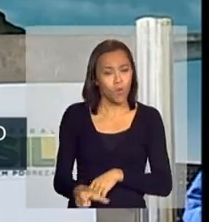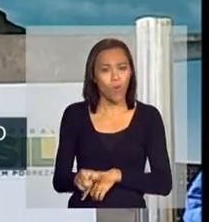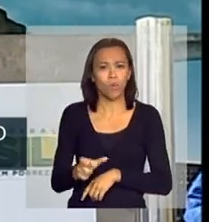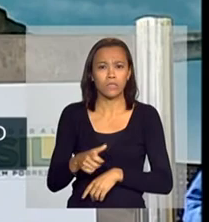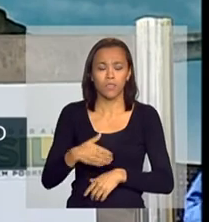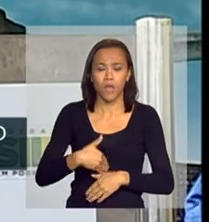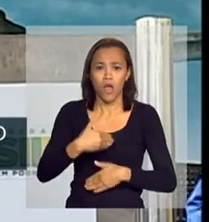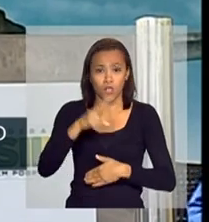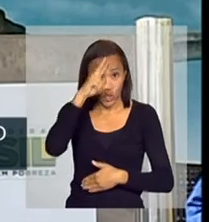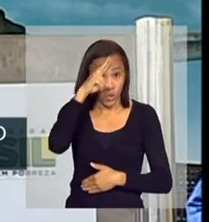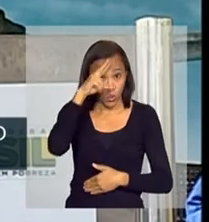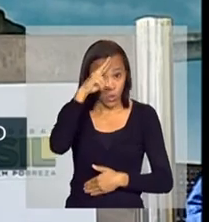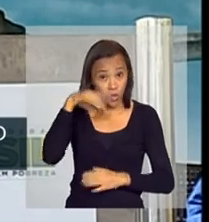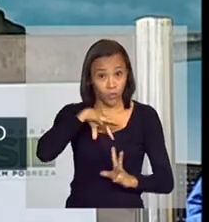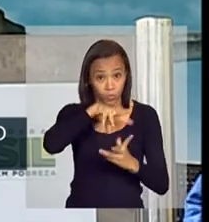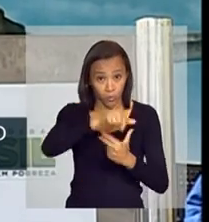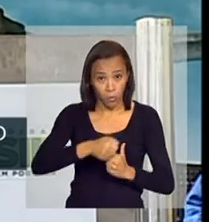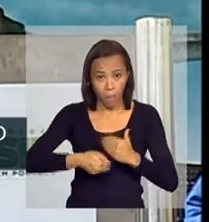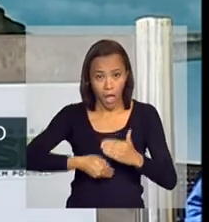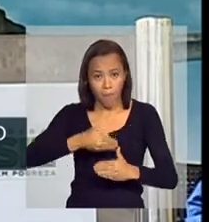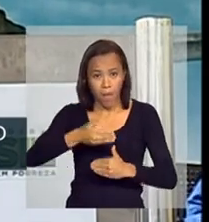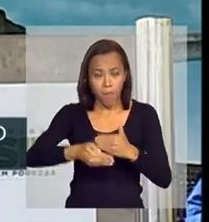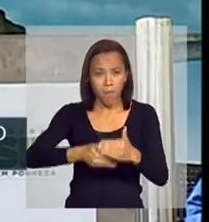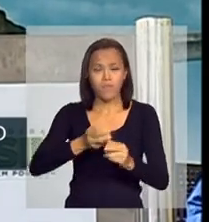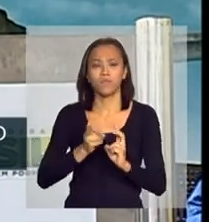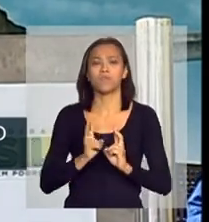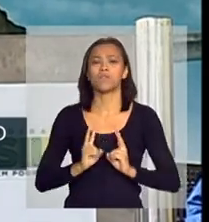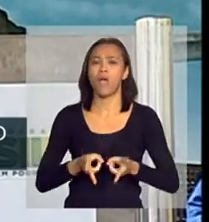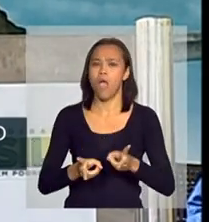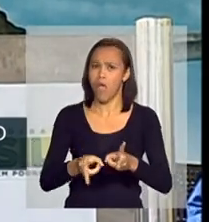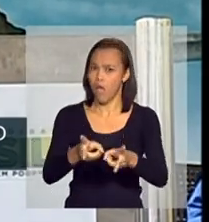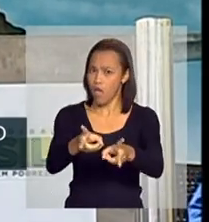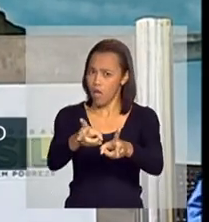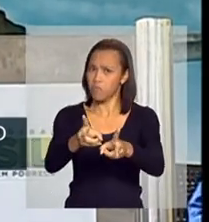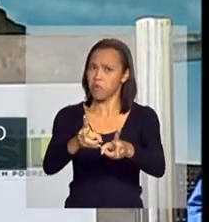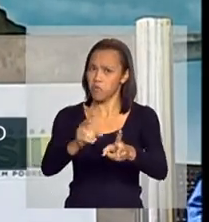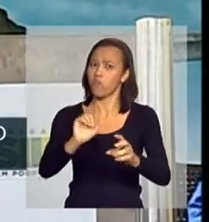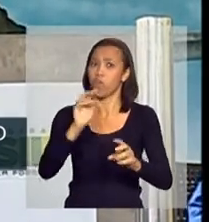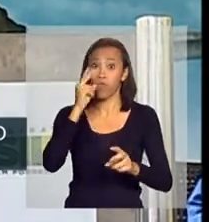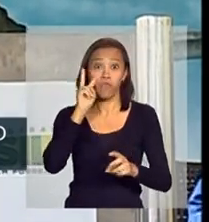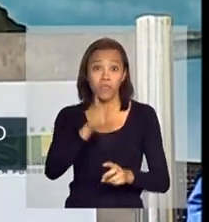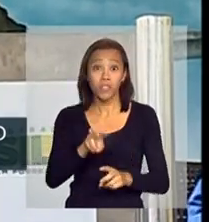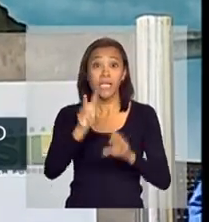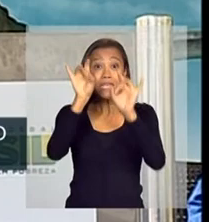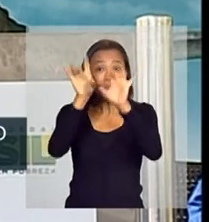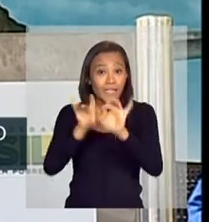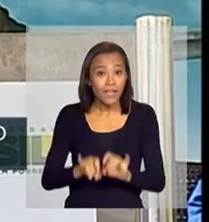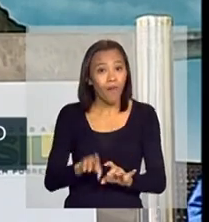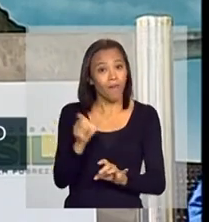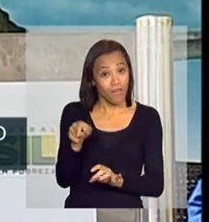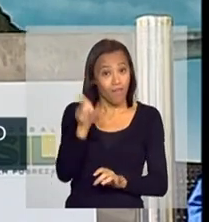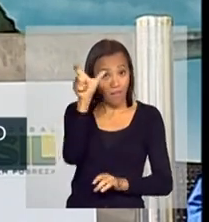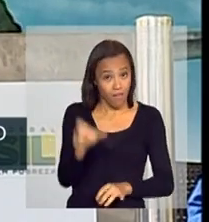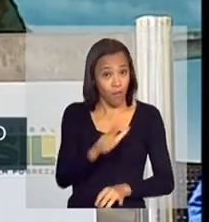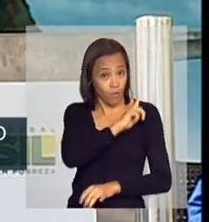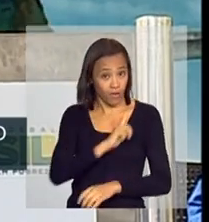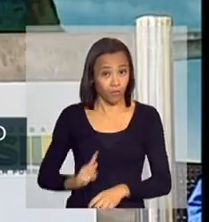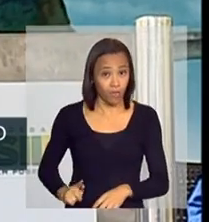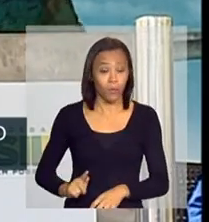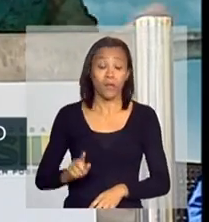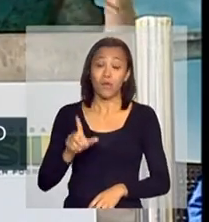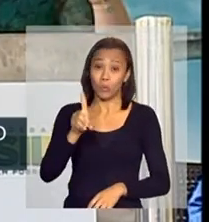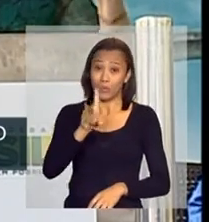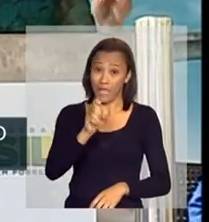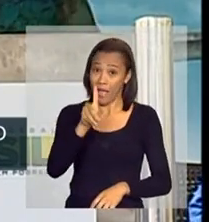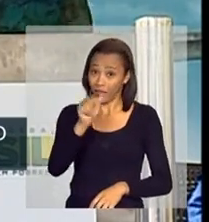da história da humanidade, sempre foram vistas como especial. E o Deda, além de